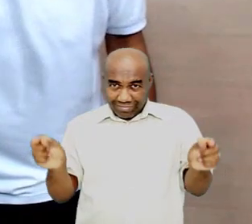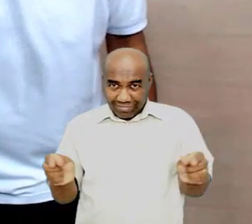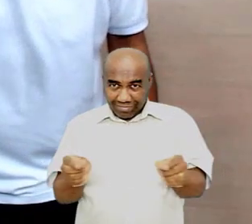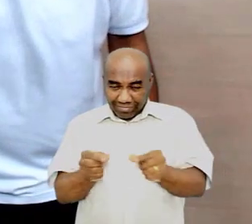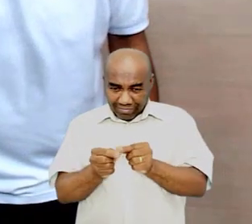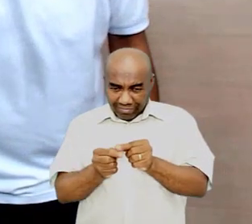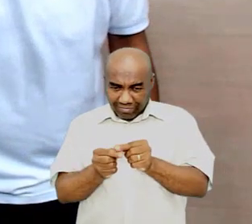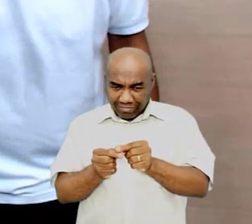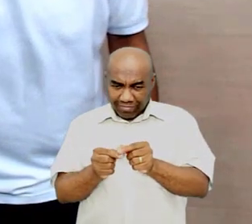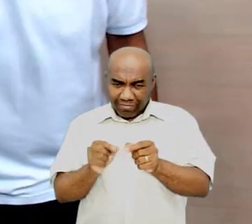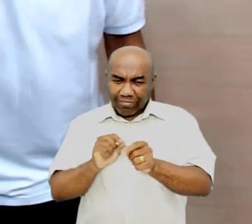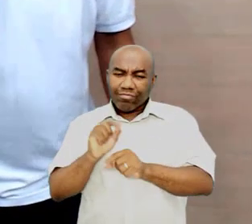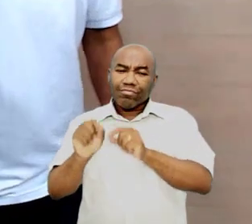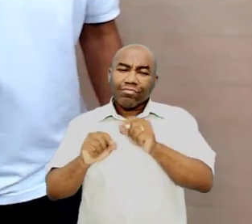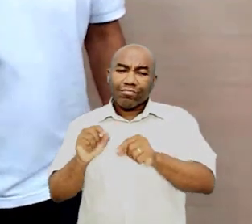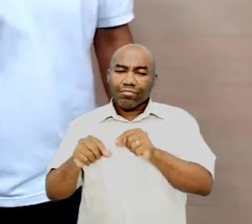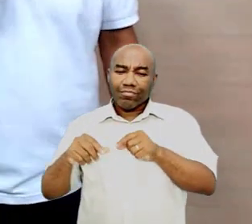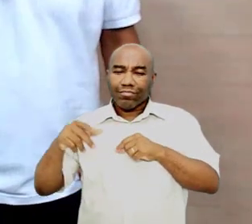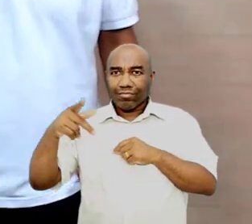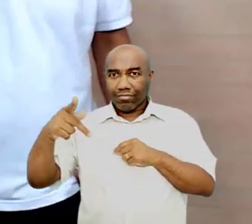encaixe,